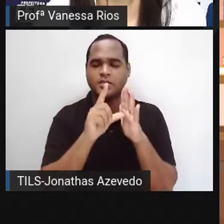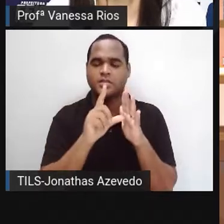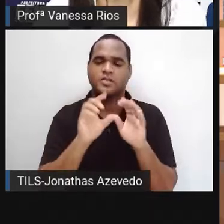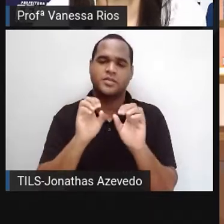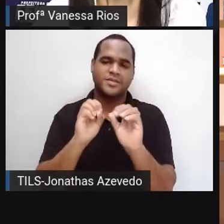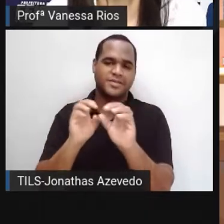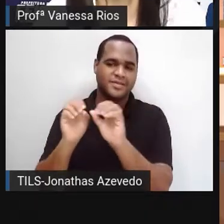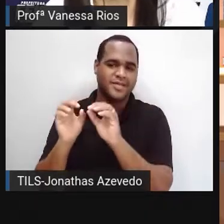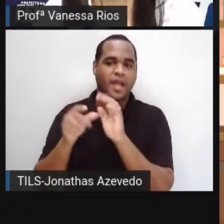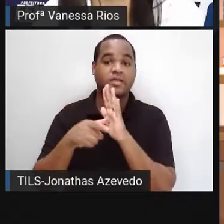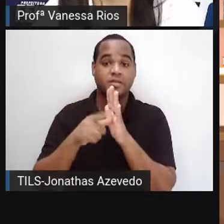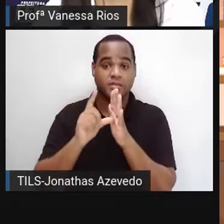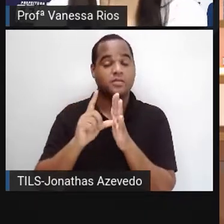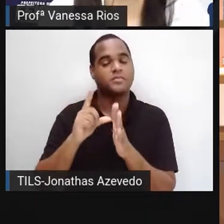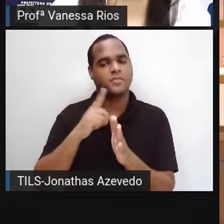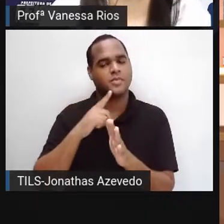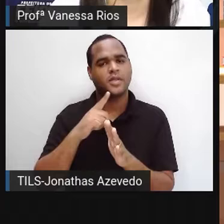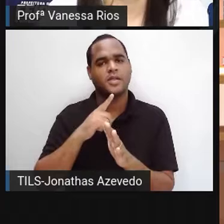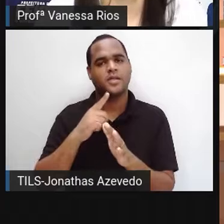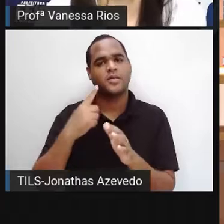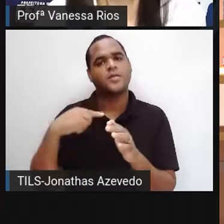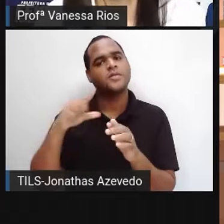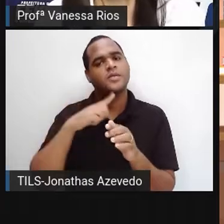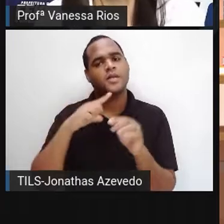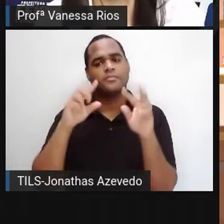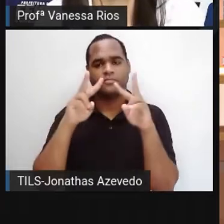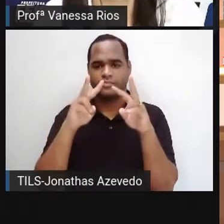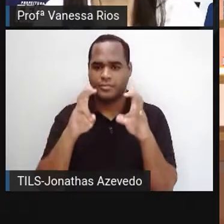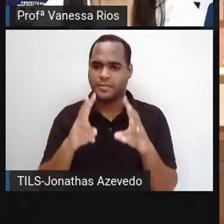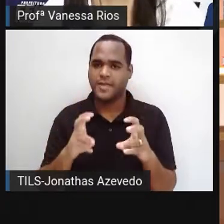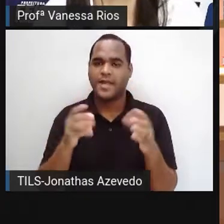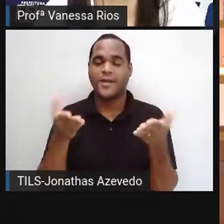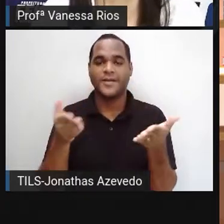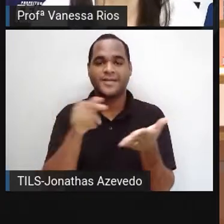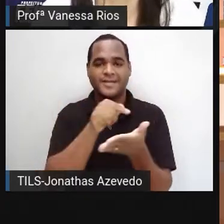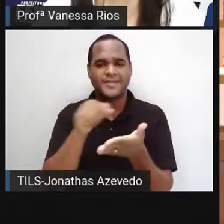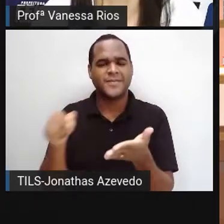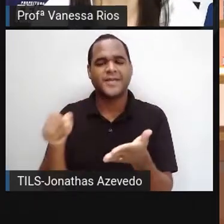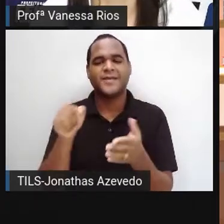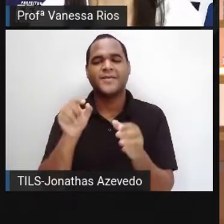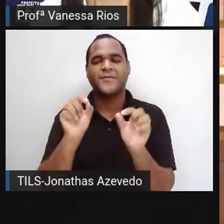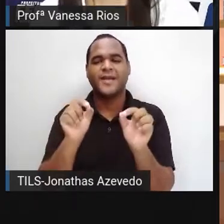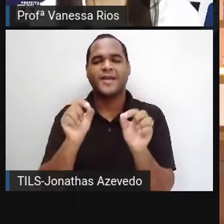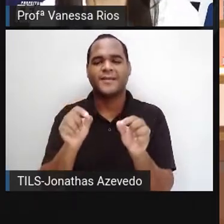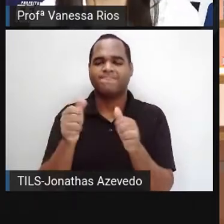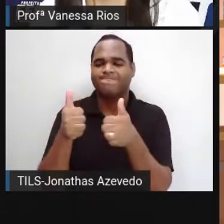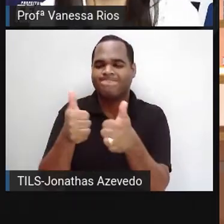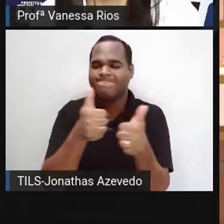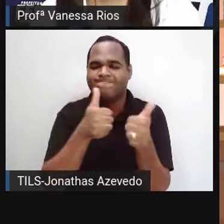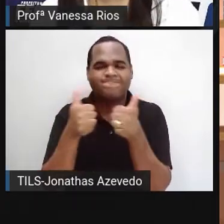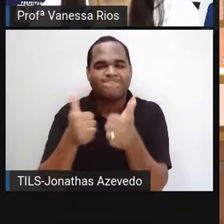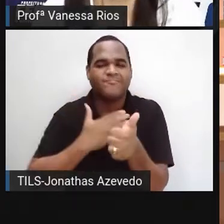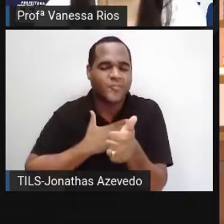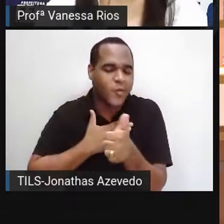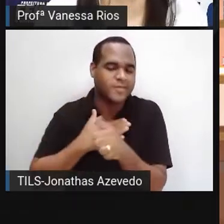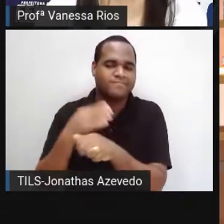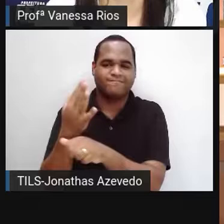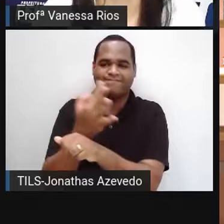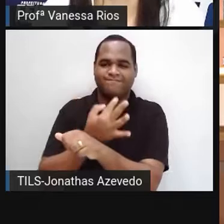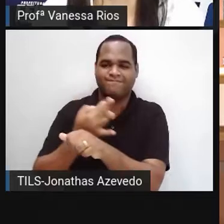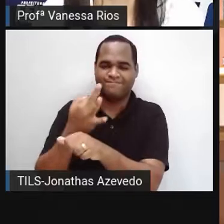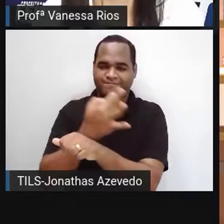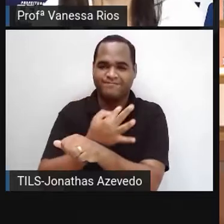aí anteriores, a gente está com esse tema durante essa semana, que é Curtindo Minhas Férias. E aí,